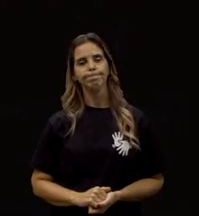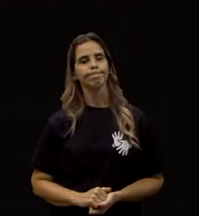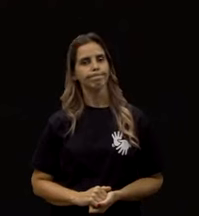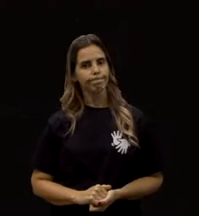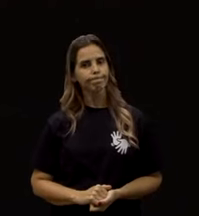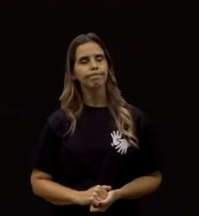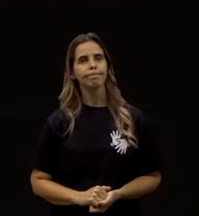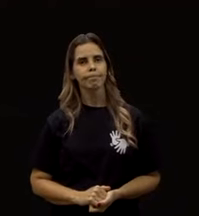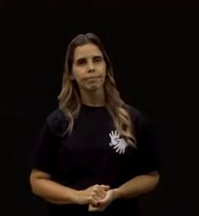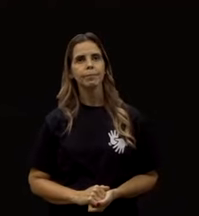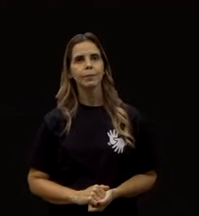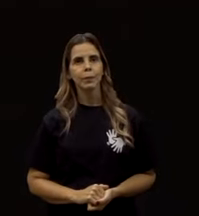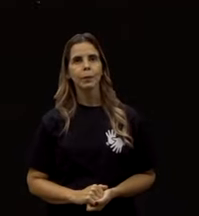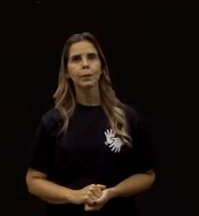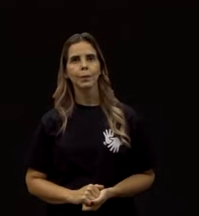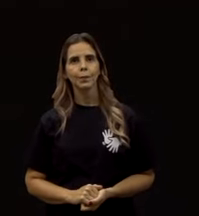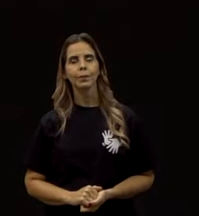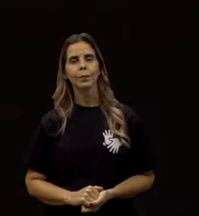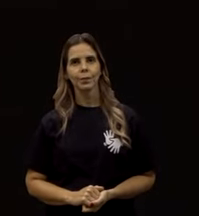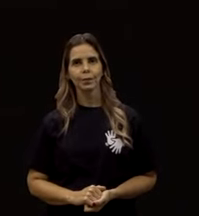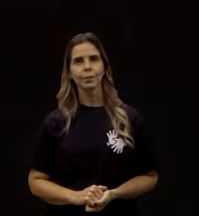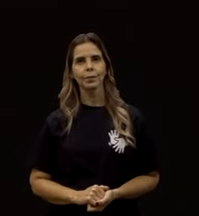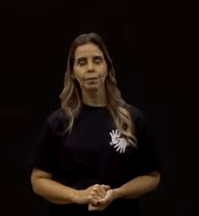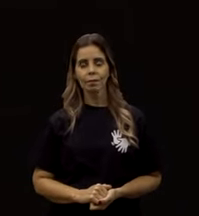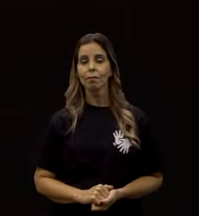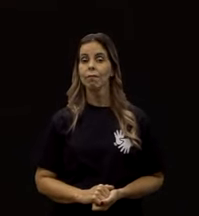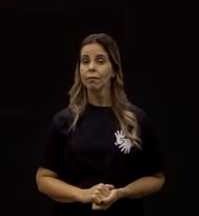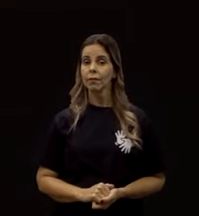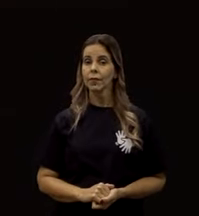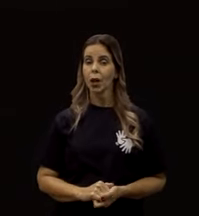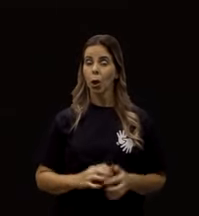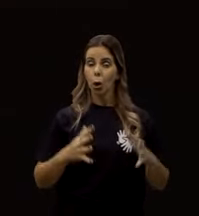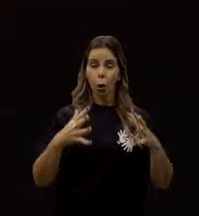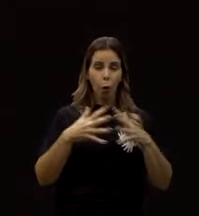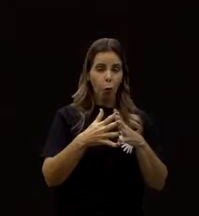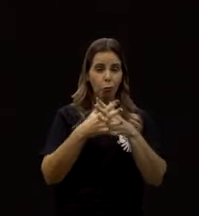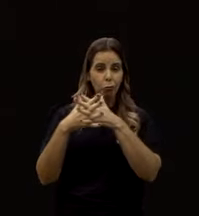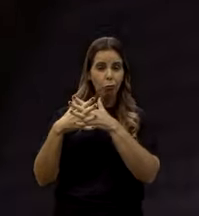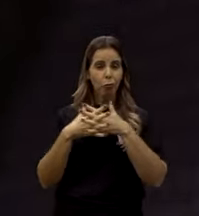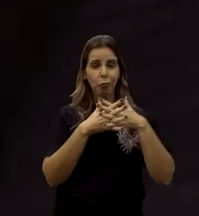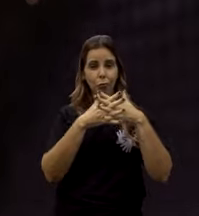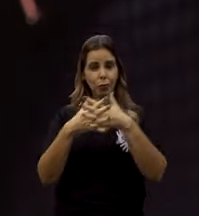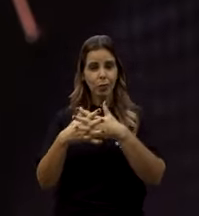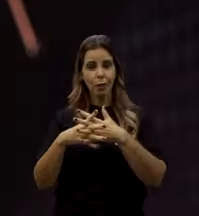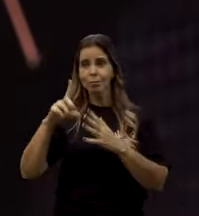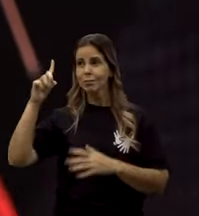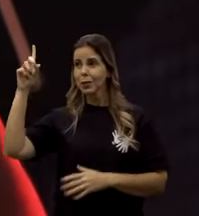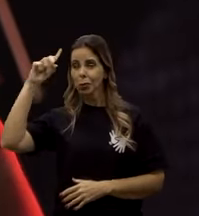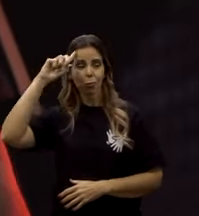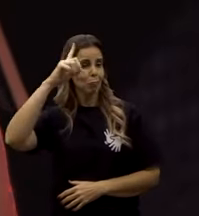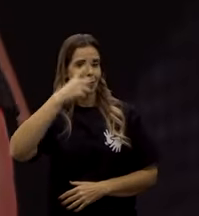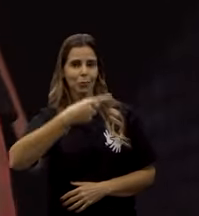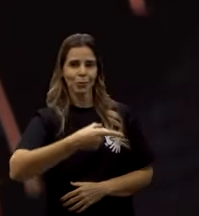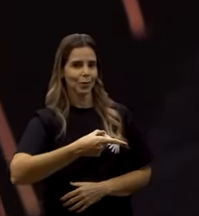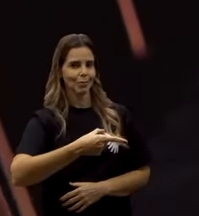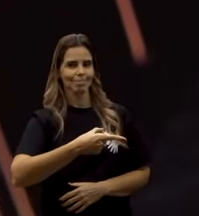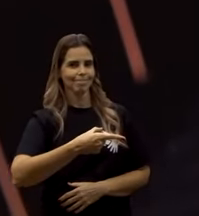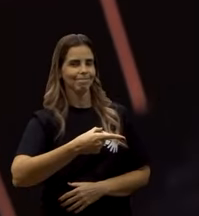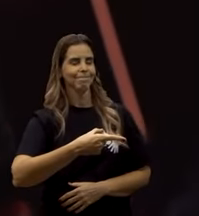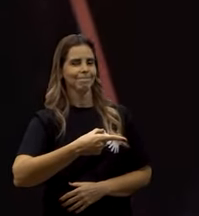Rapaz do céu o tanto de confusão que nós estamos entrando que Deus nunca mandou a gente entrar